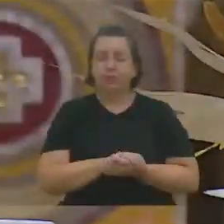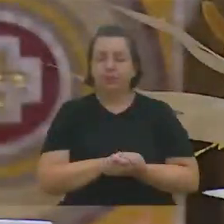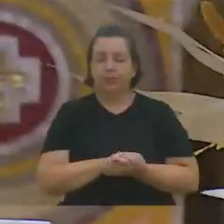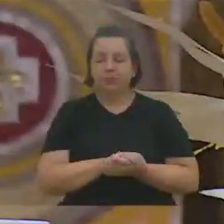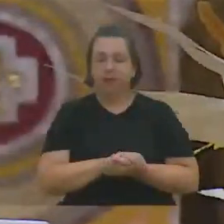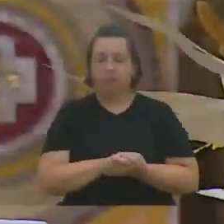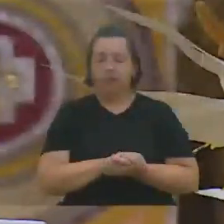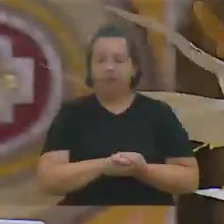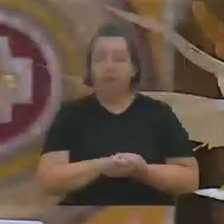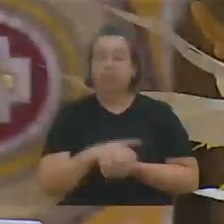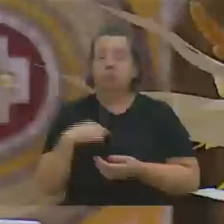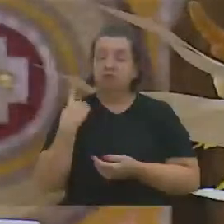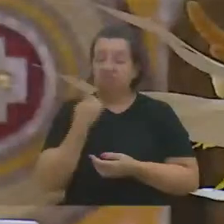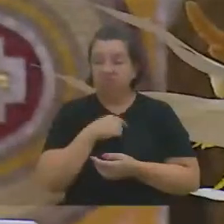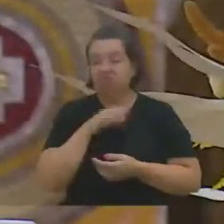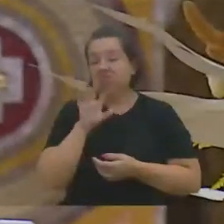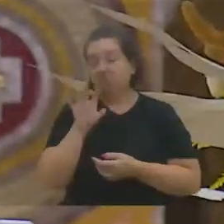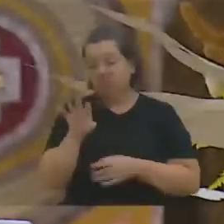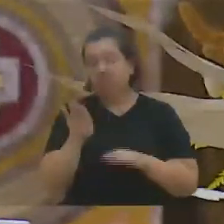Quantas vezes somos assim?